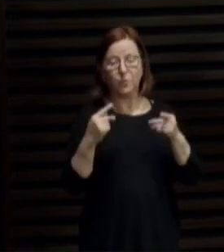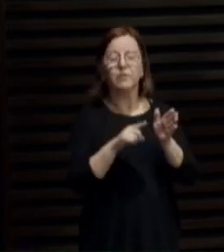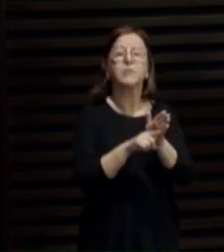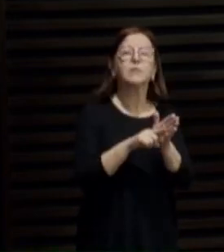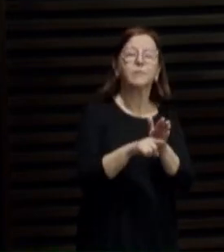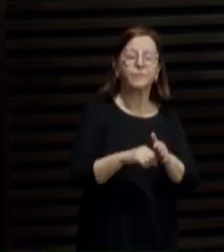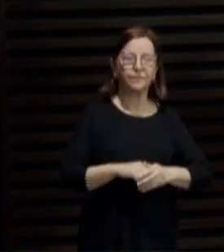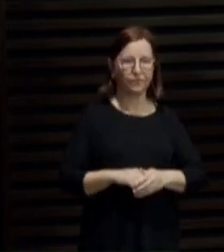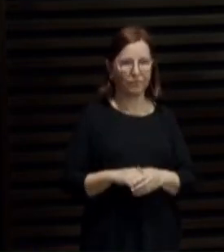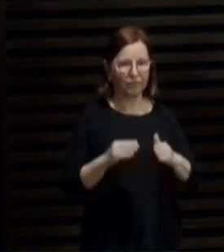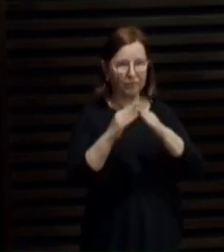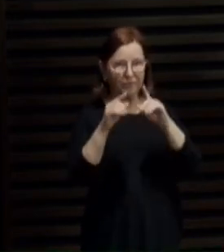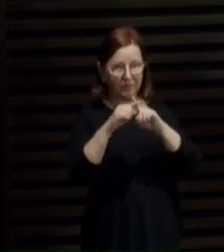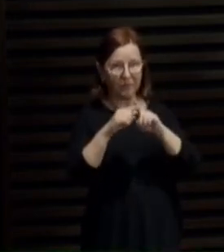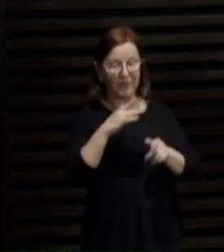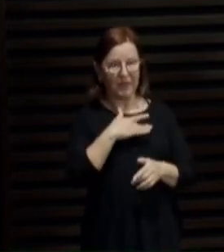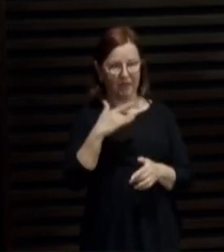Uma igreja saudável